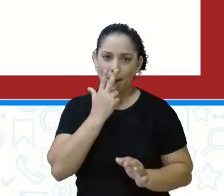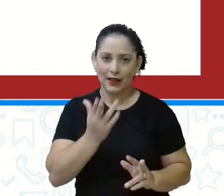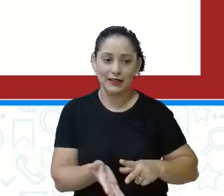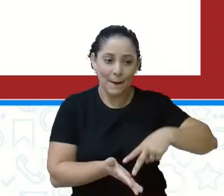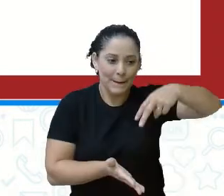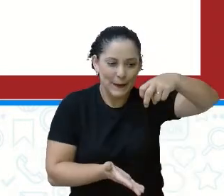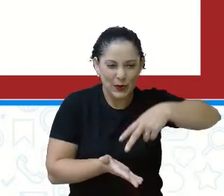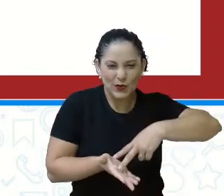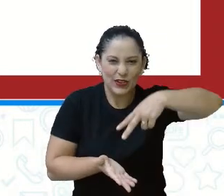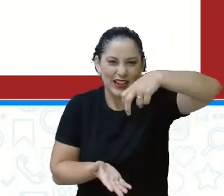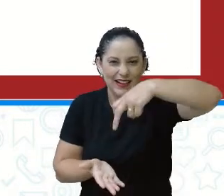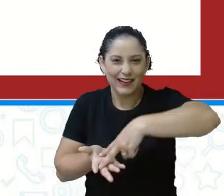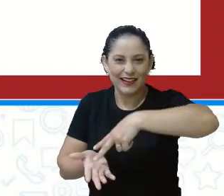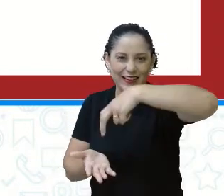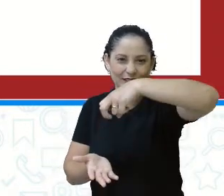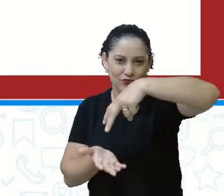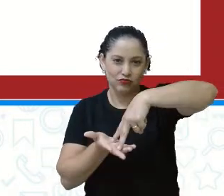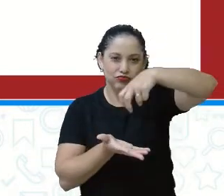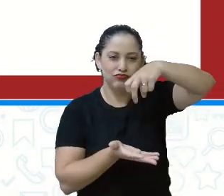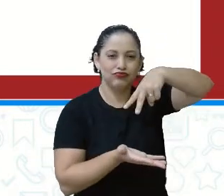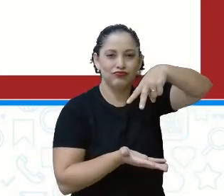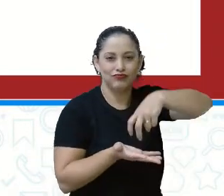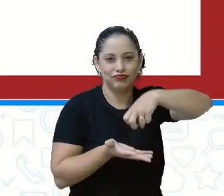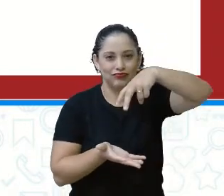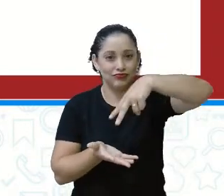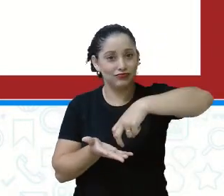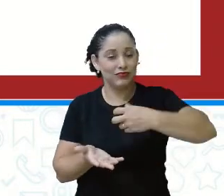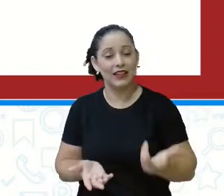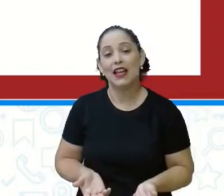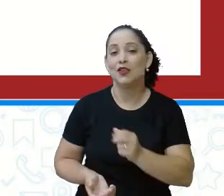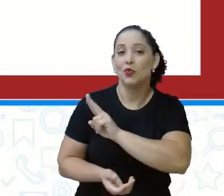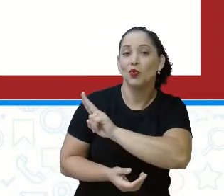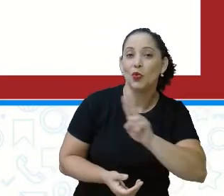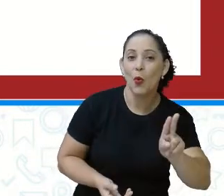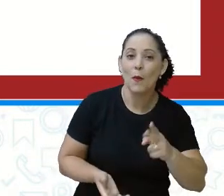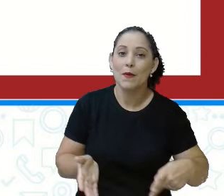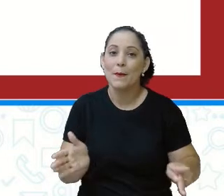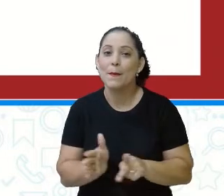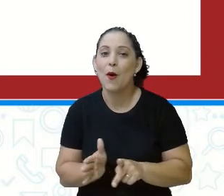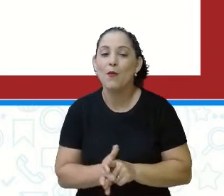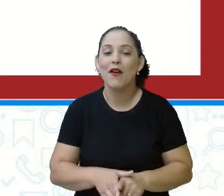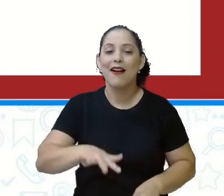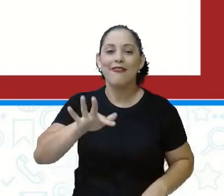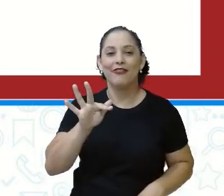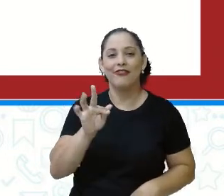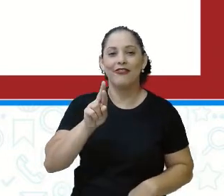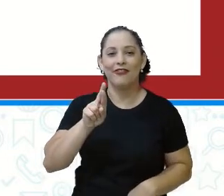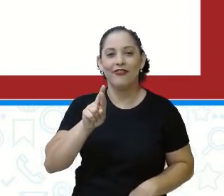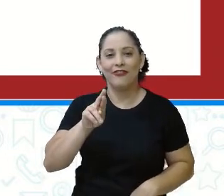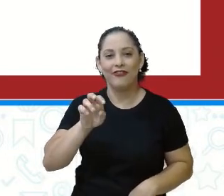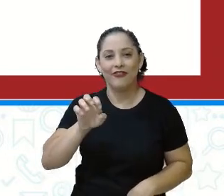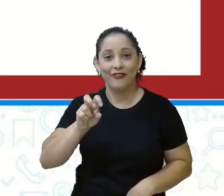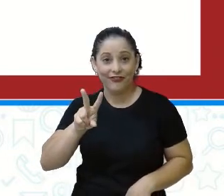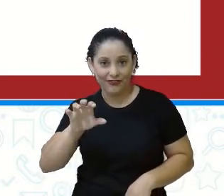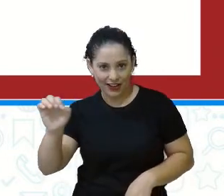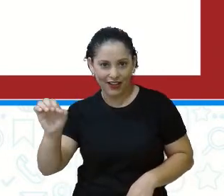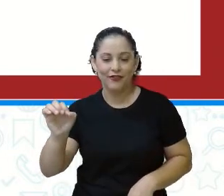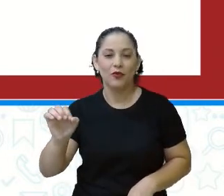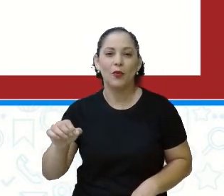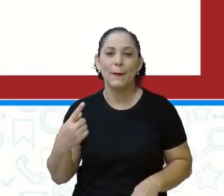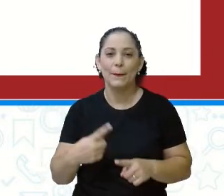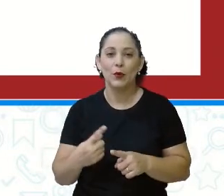pulando, fervendo, e daí veio o nome, né, frevo, porque as pessoas falavam que a pessoa